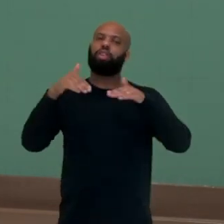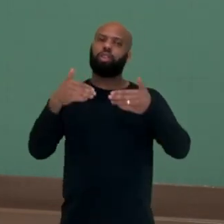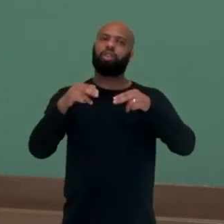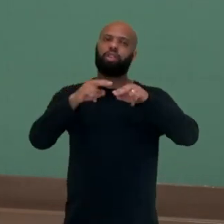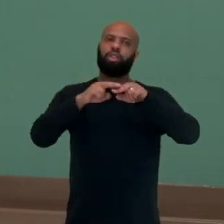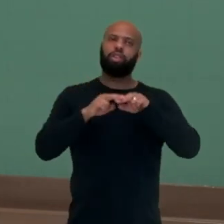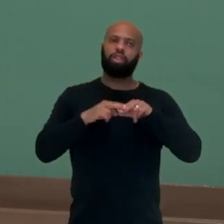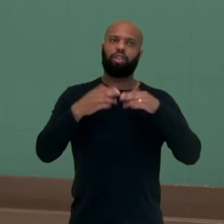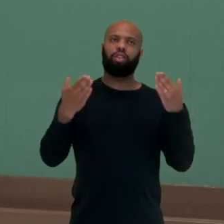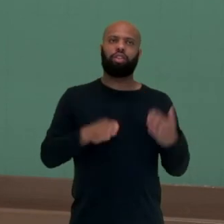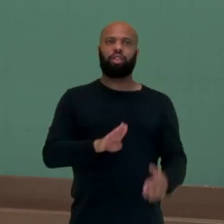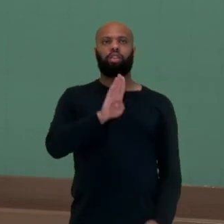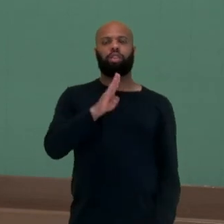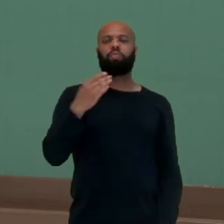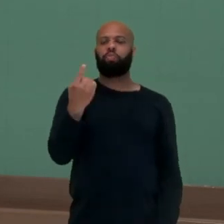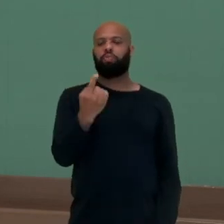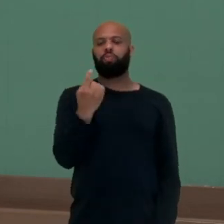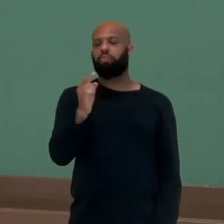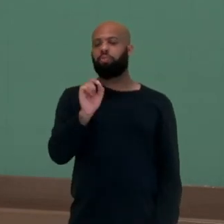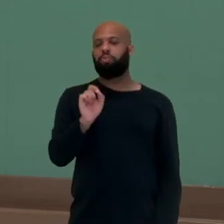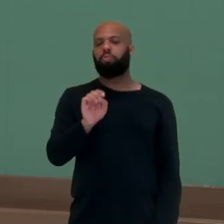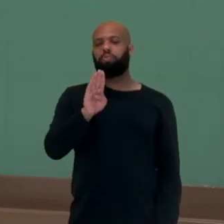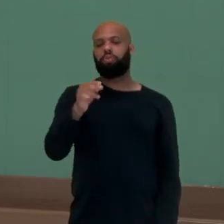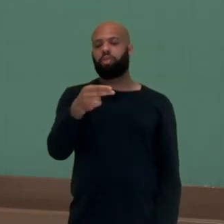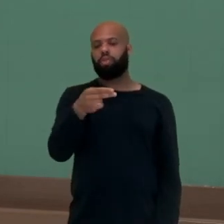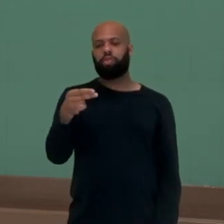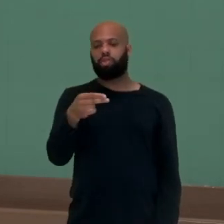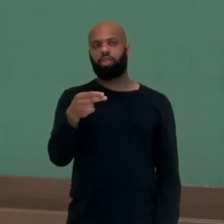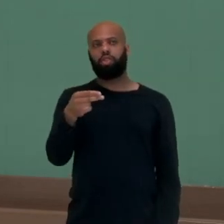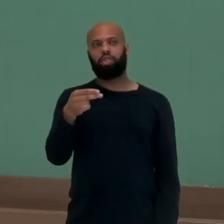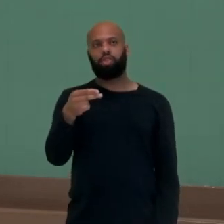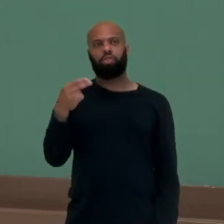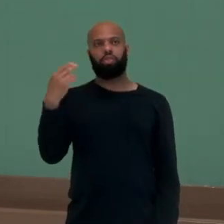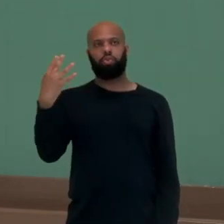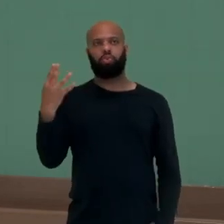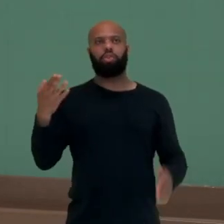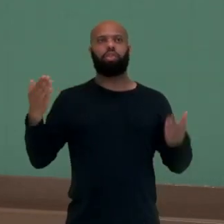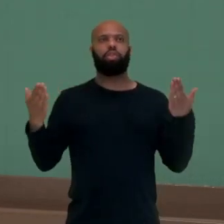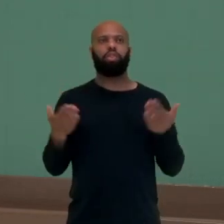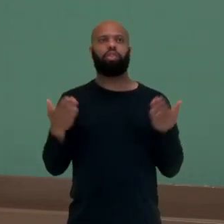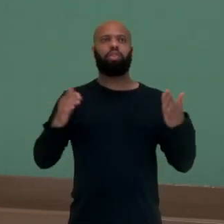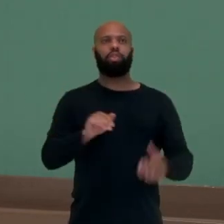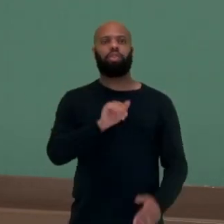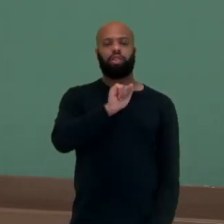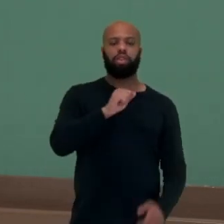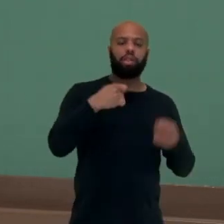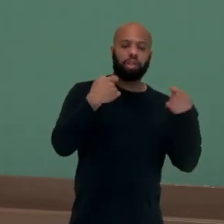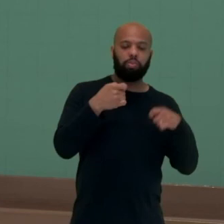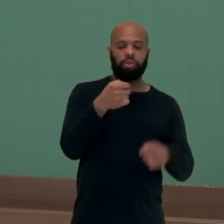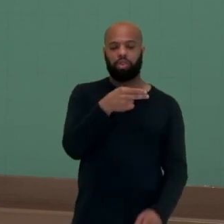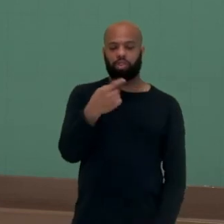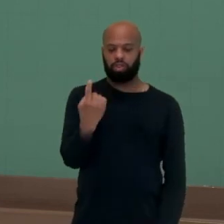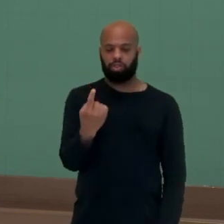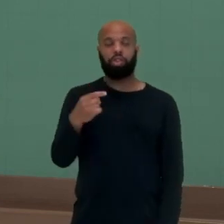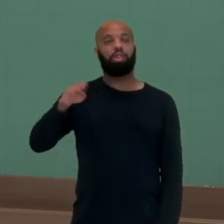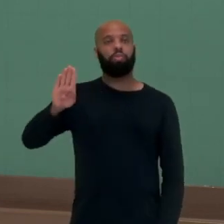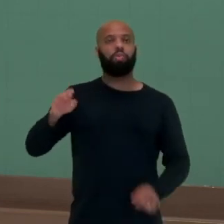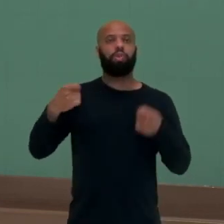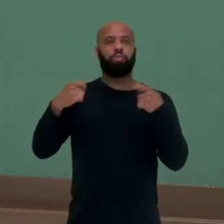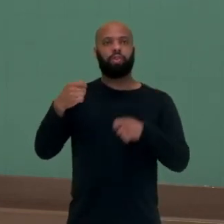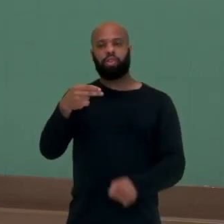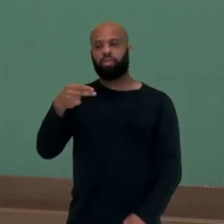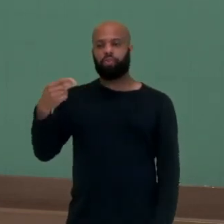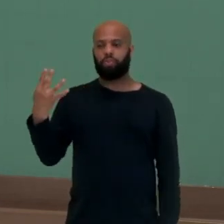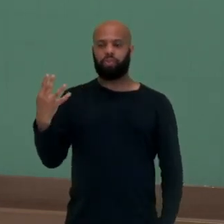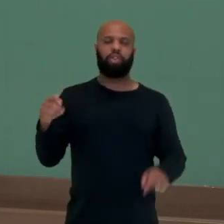isolando o b vale 4. Então, portanto, o valor de a tem que ser igual a 1 e o valor de b tem que ser igual